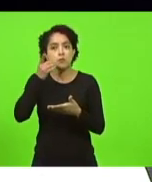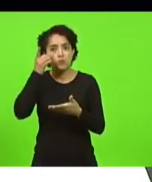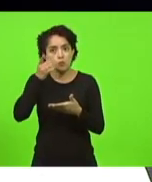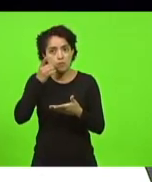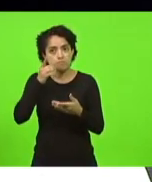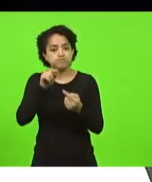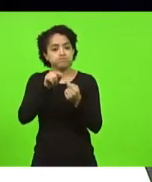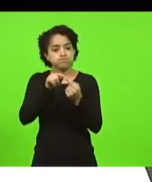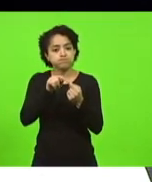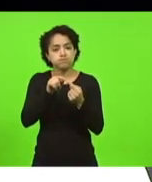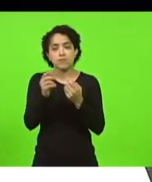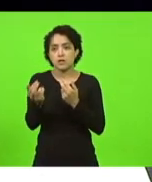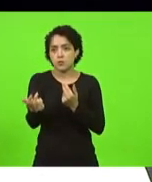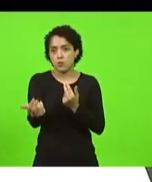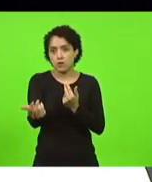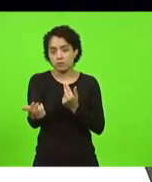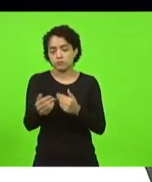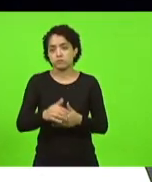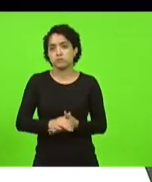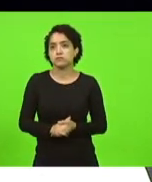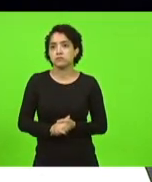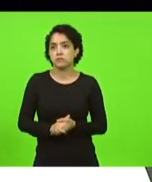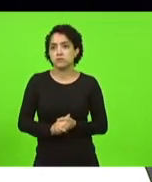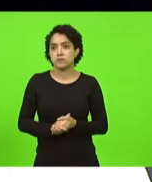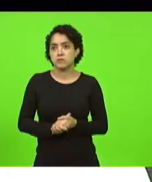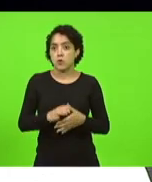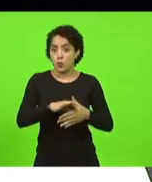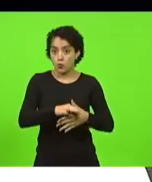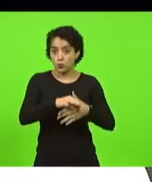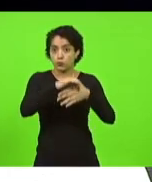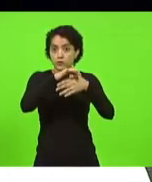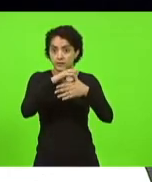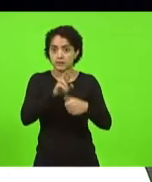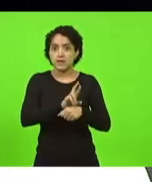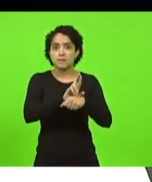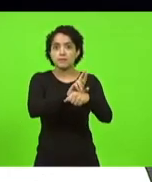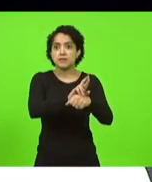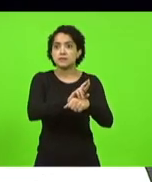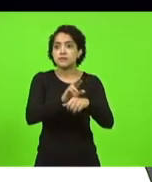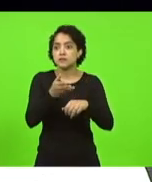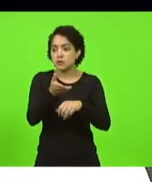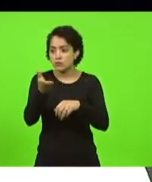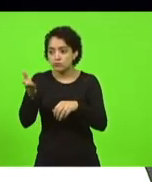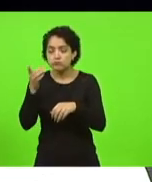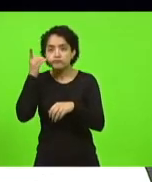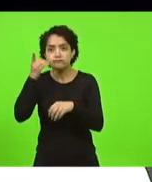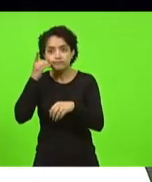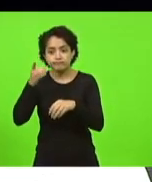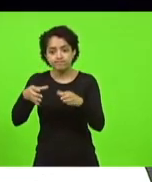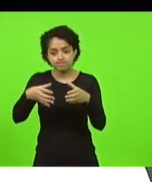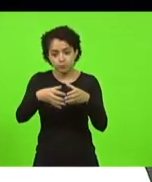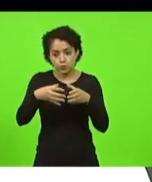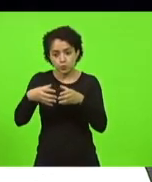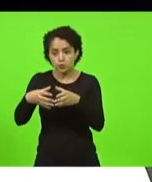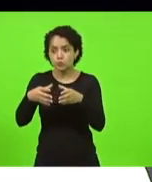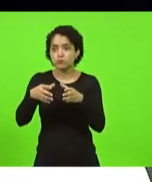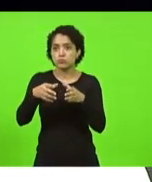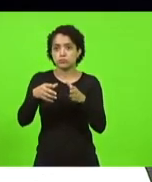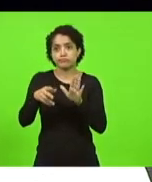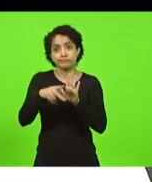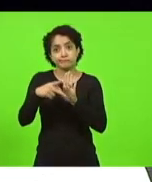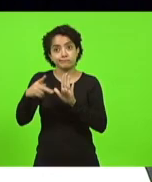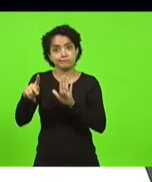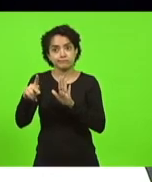igual. O líder representa os demais deputados de suas bancadas. O senhor